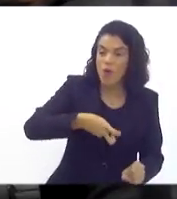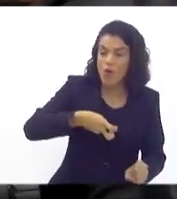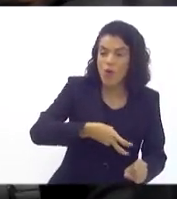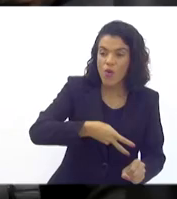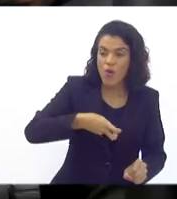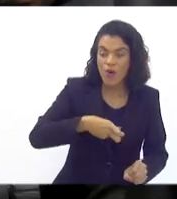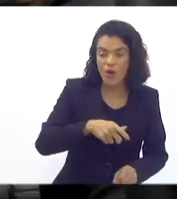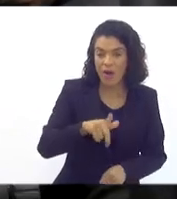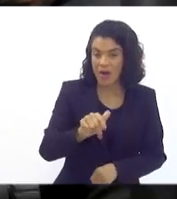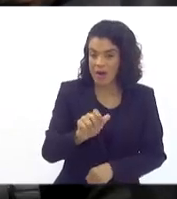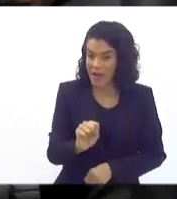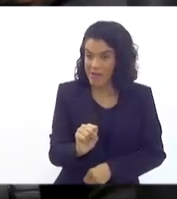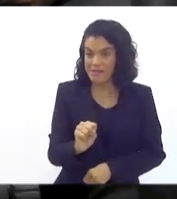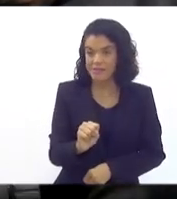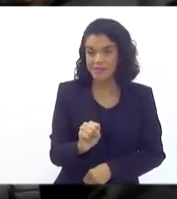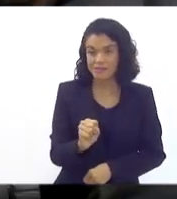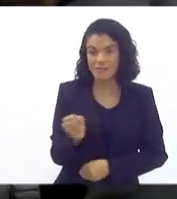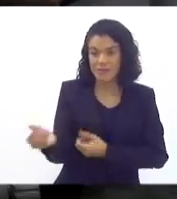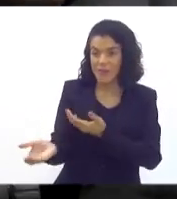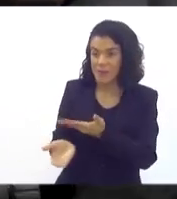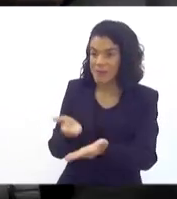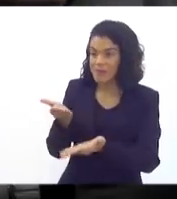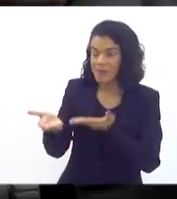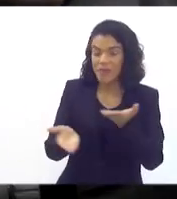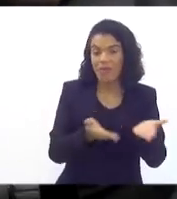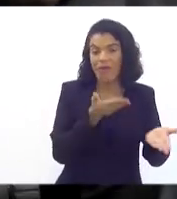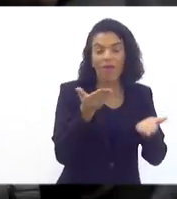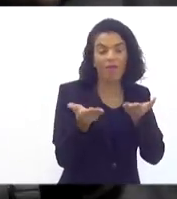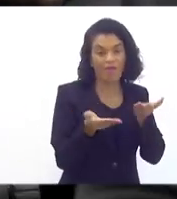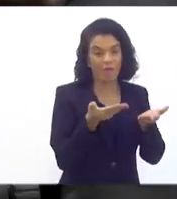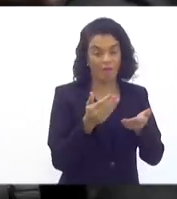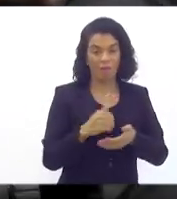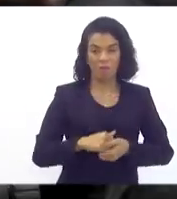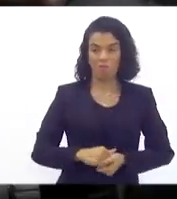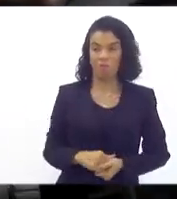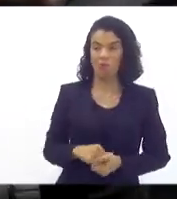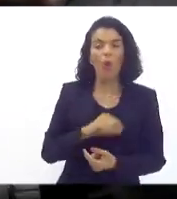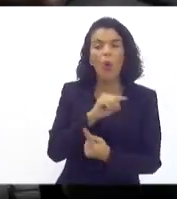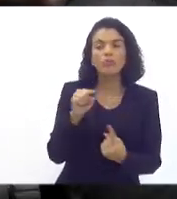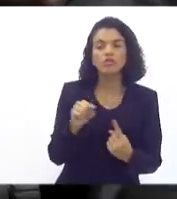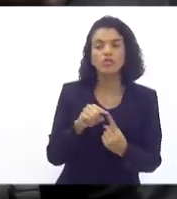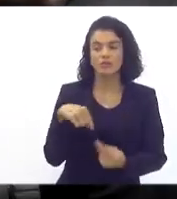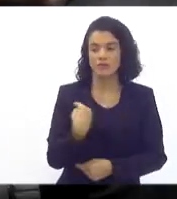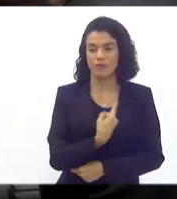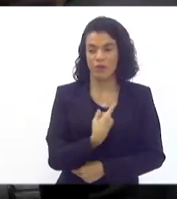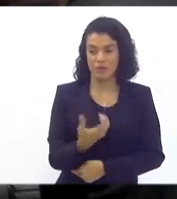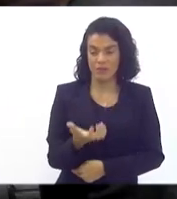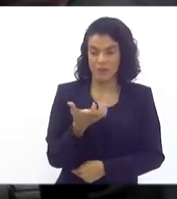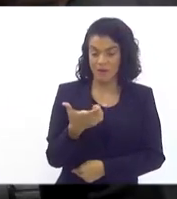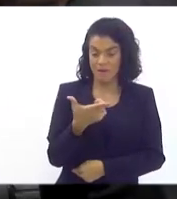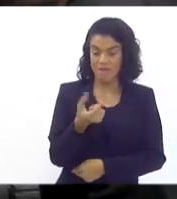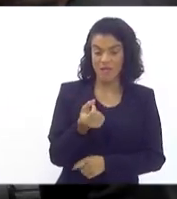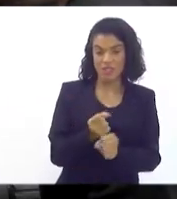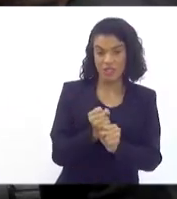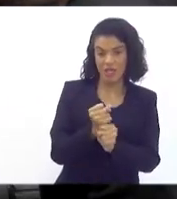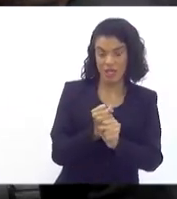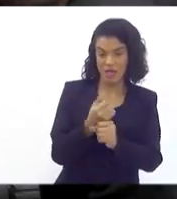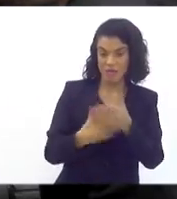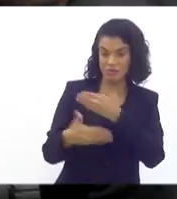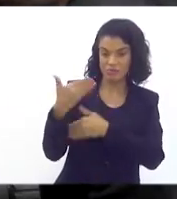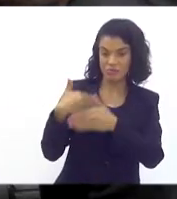nós temos que jogar a luz e atender para que perspectiva nós queremos nós tínhamos há 20 anos atrás